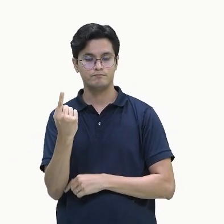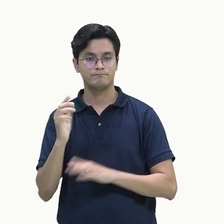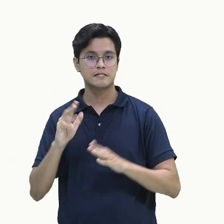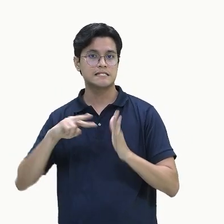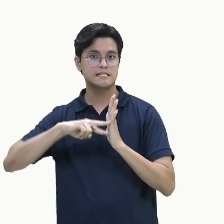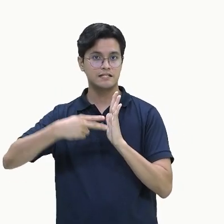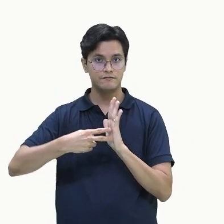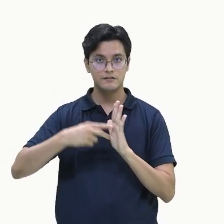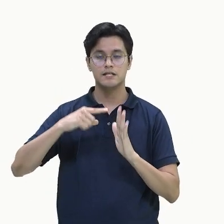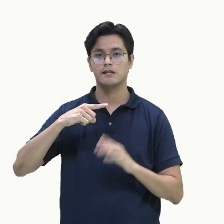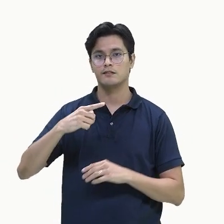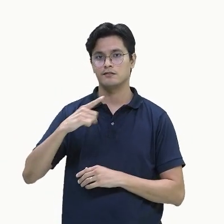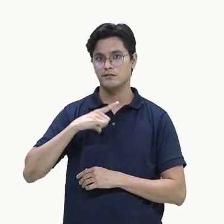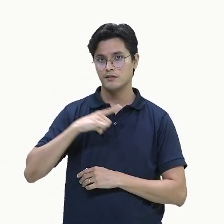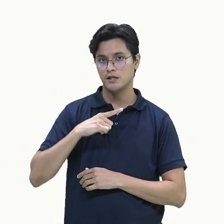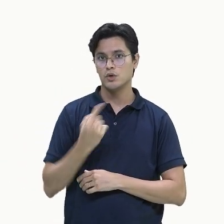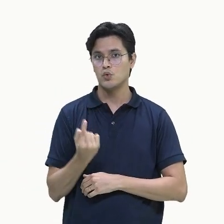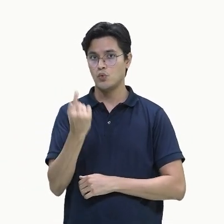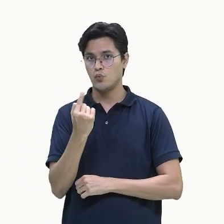próton